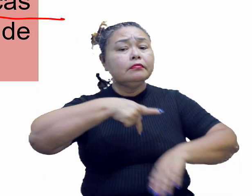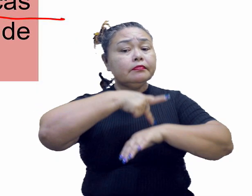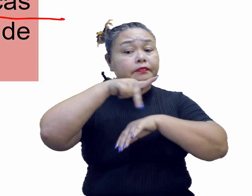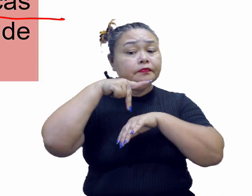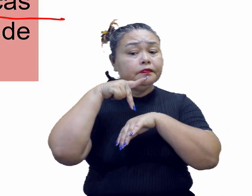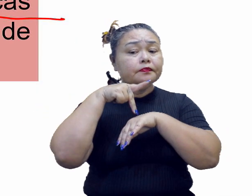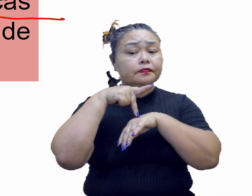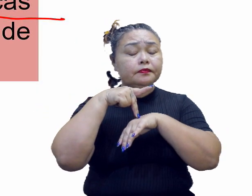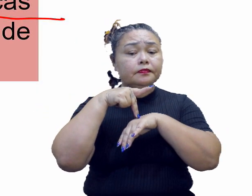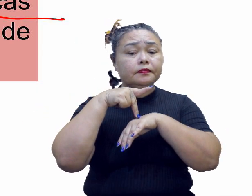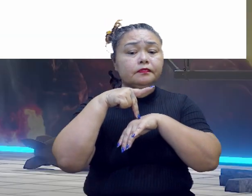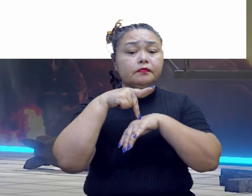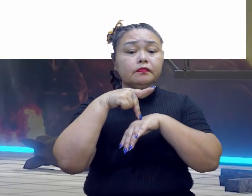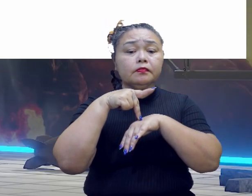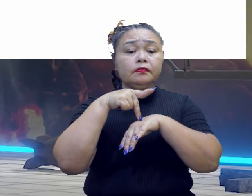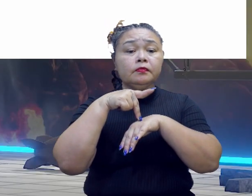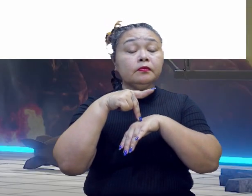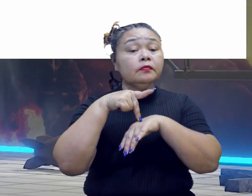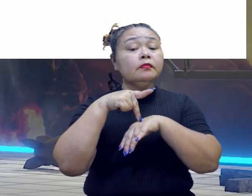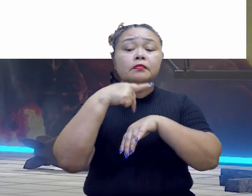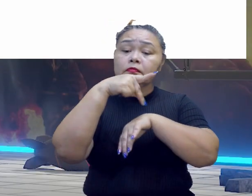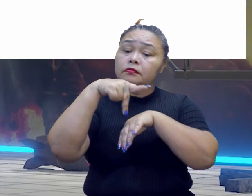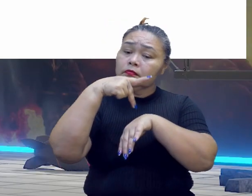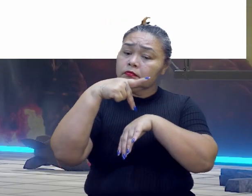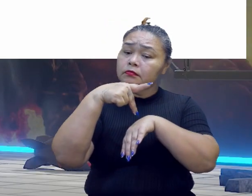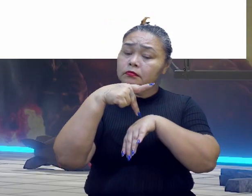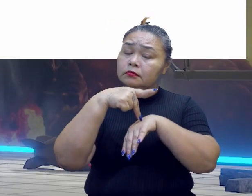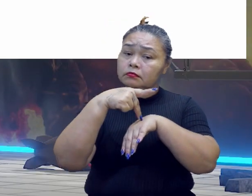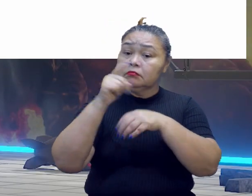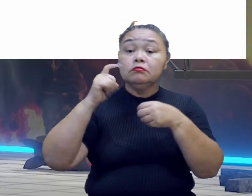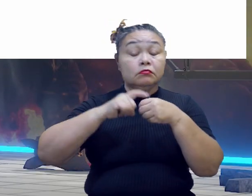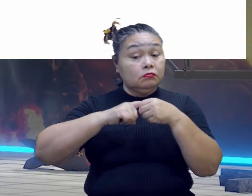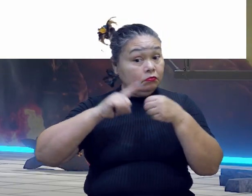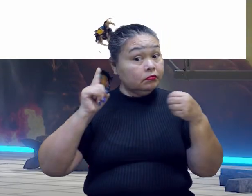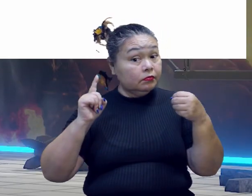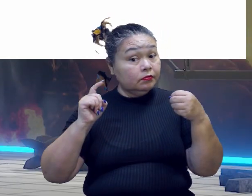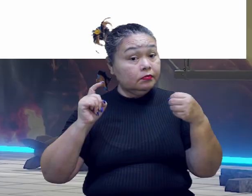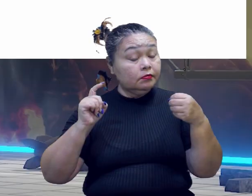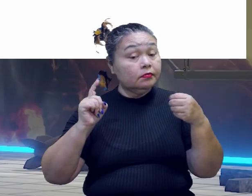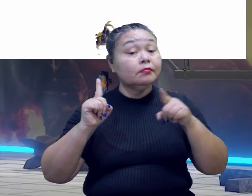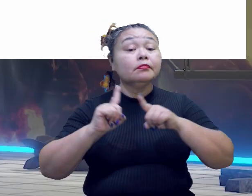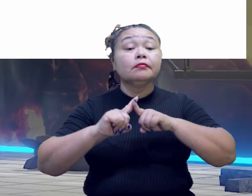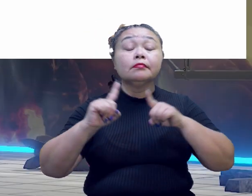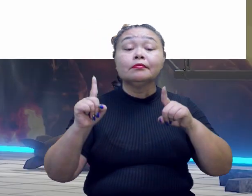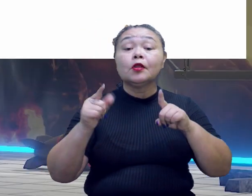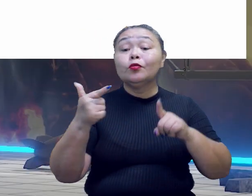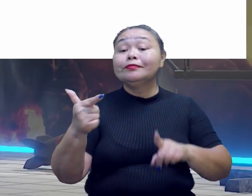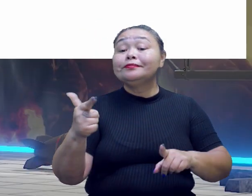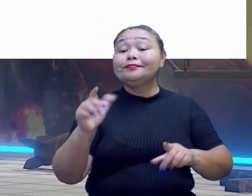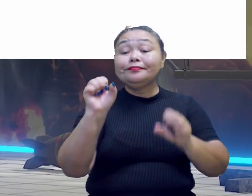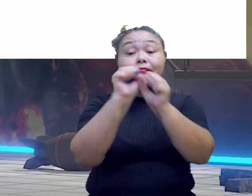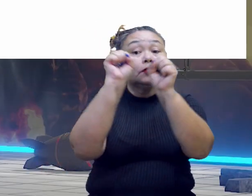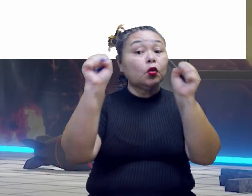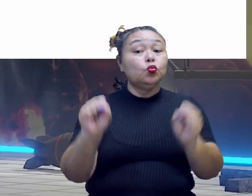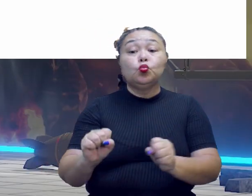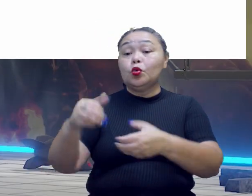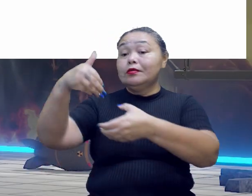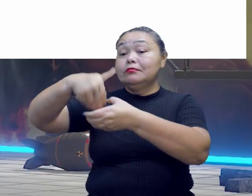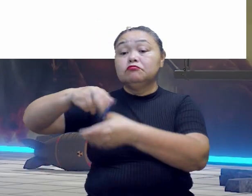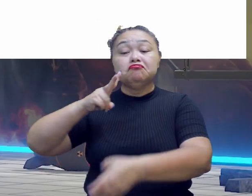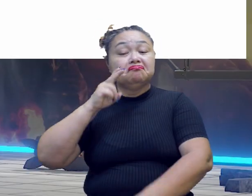ele se torna, vem cá comigo, o país ele se torna independente, mas ele não tem um sistema